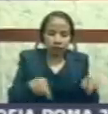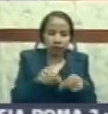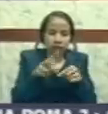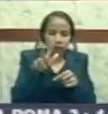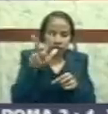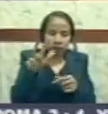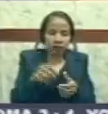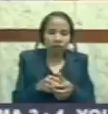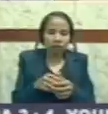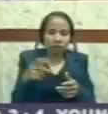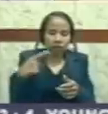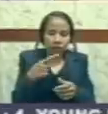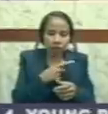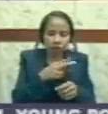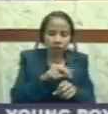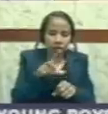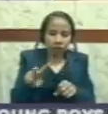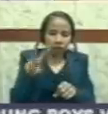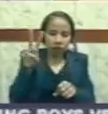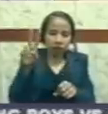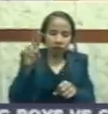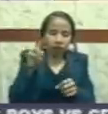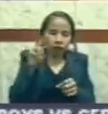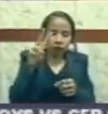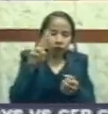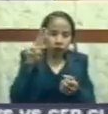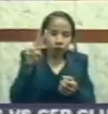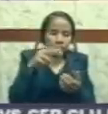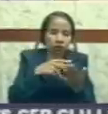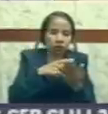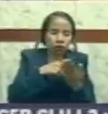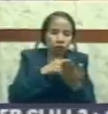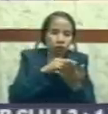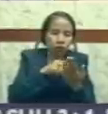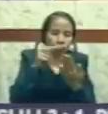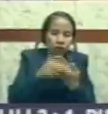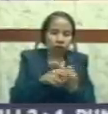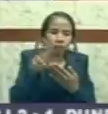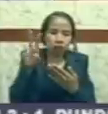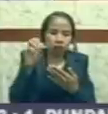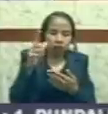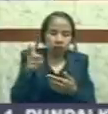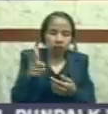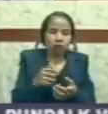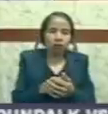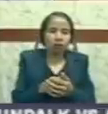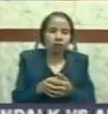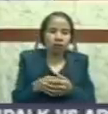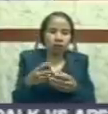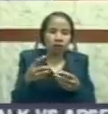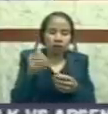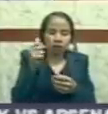Parlamento Nacional, 2 de novembro de 2020, os deputados proponentes, deputada Maria Angélica Rangel da Cruz,